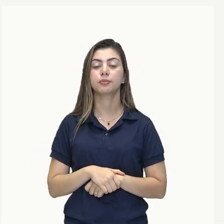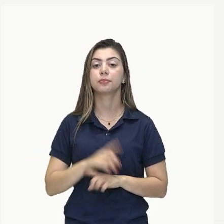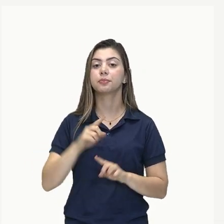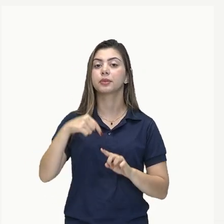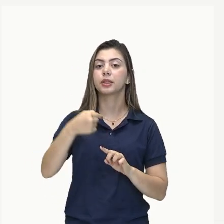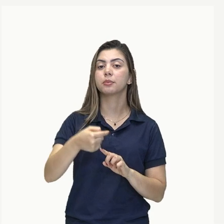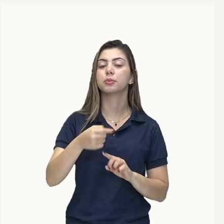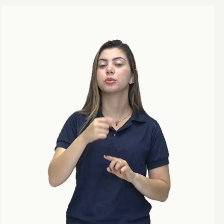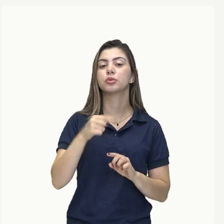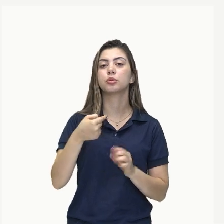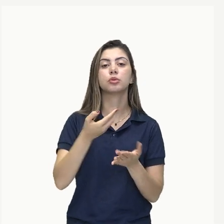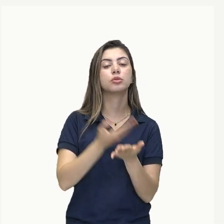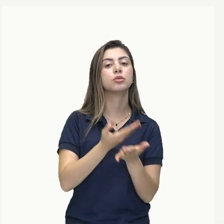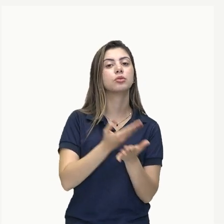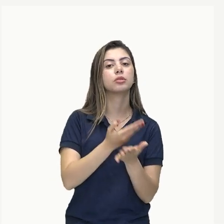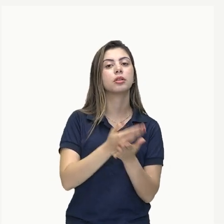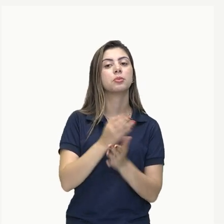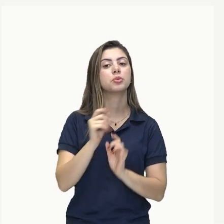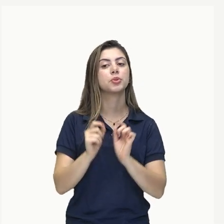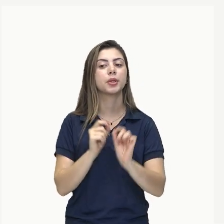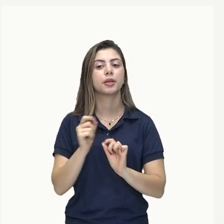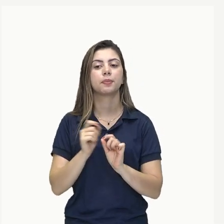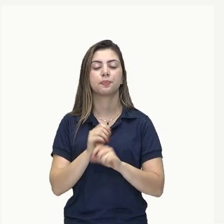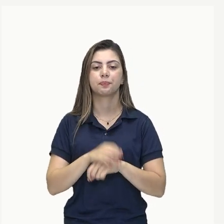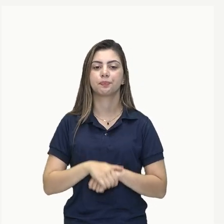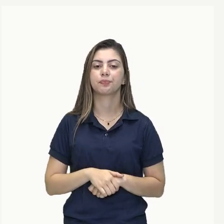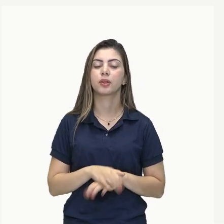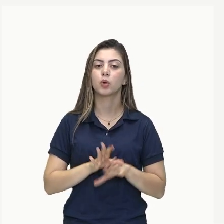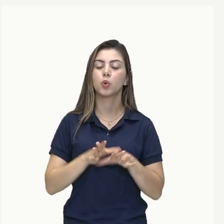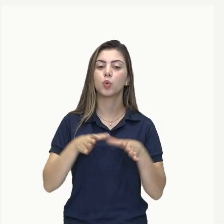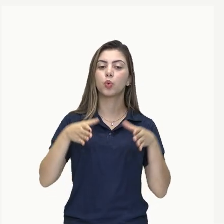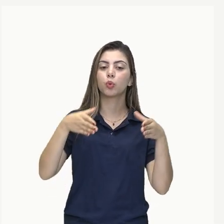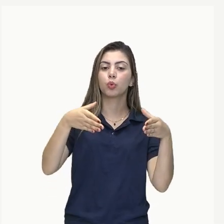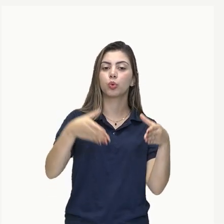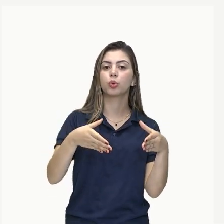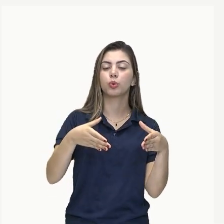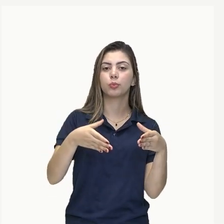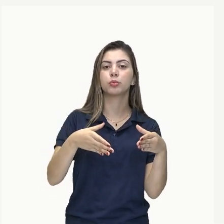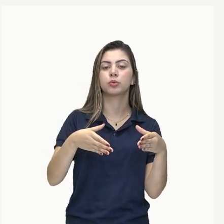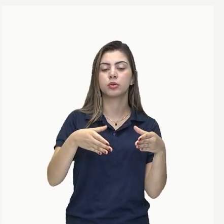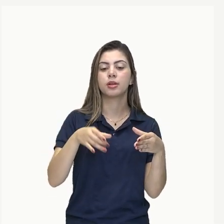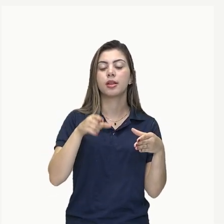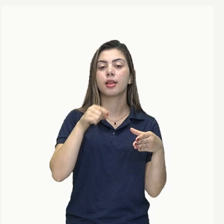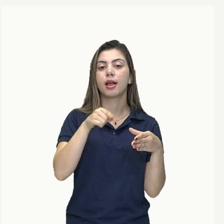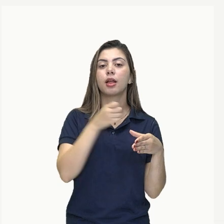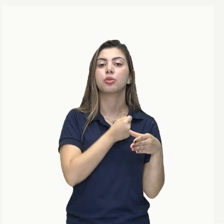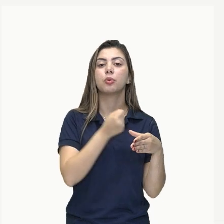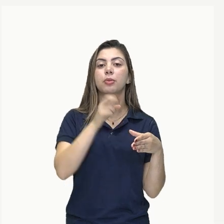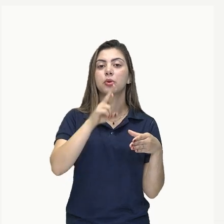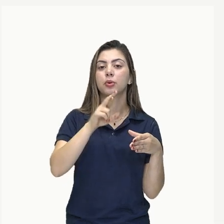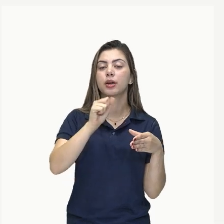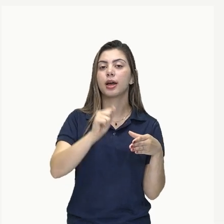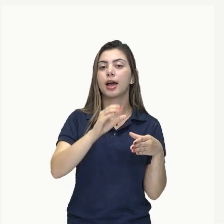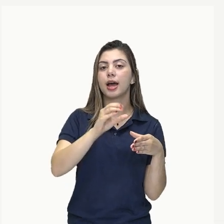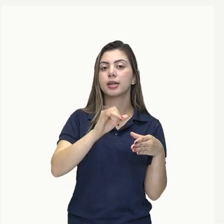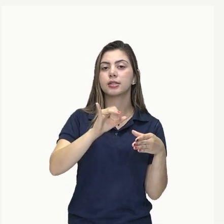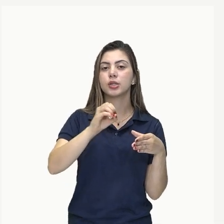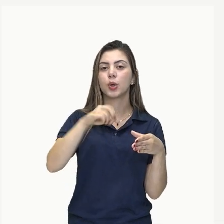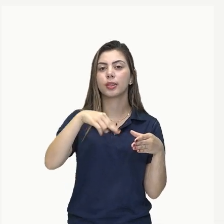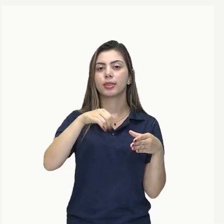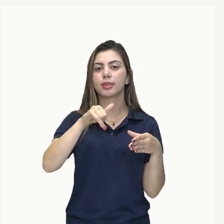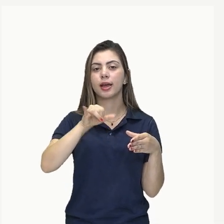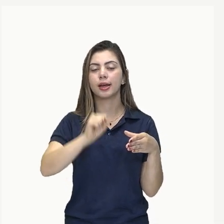Depois a gente conhece o conjunto dos números racionais, que é aquele que podem